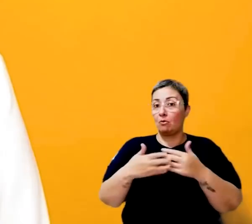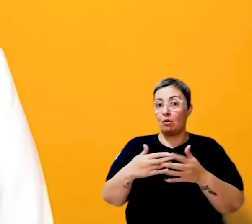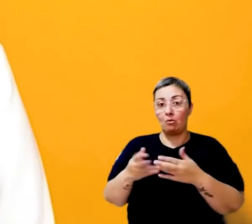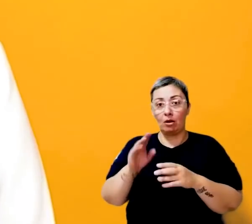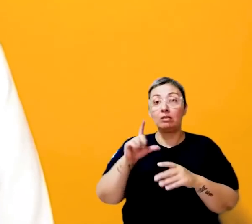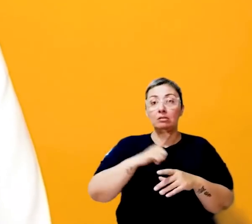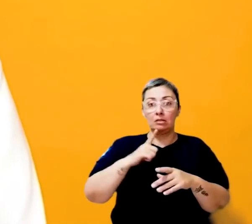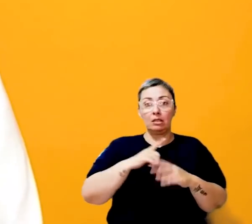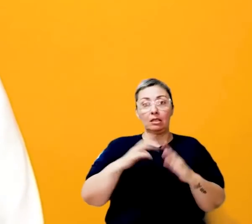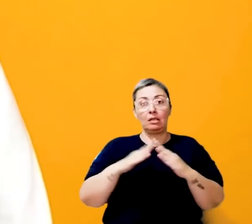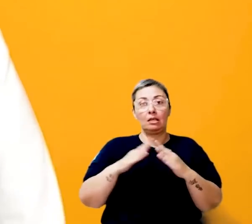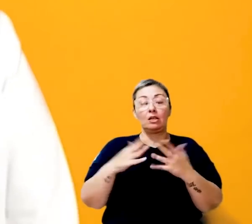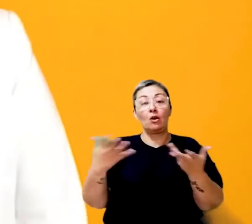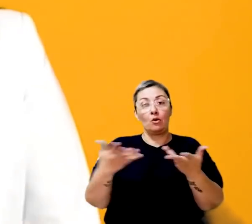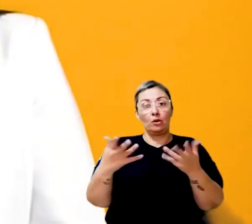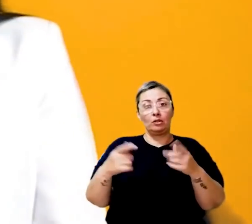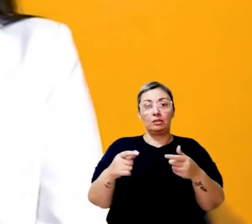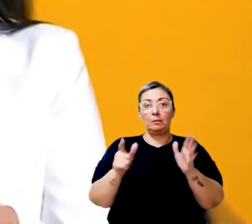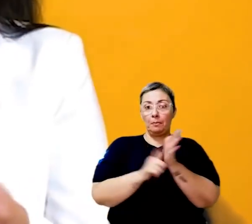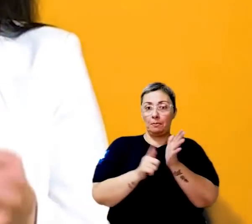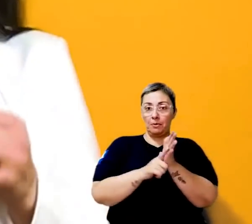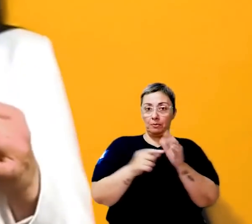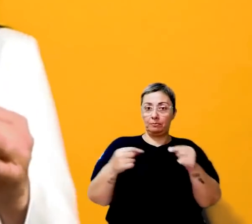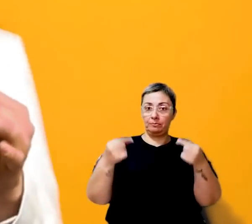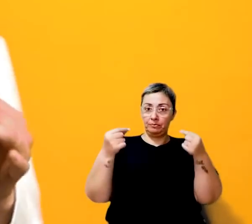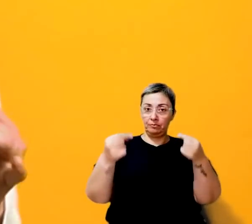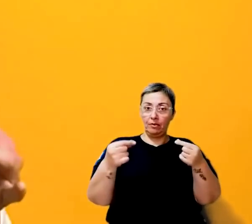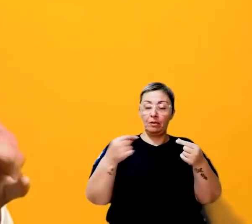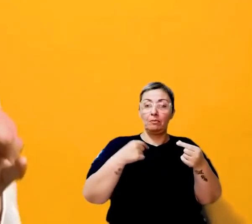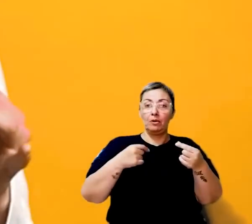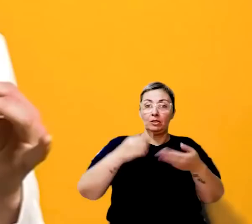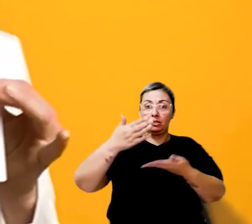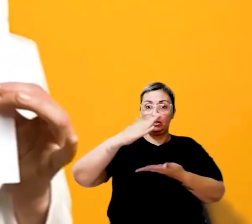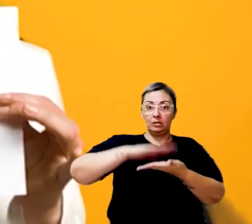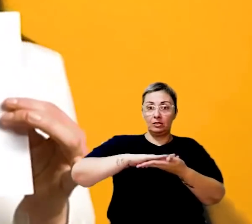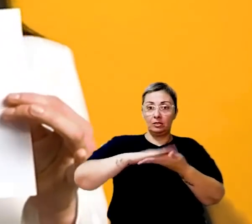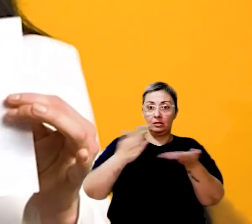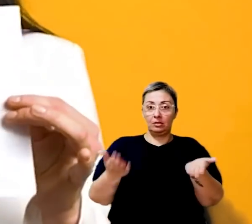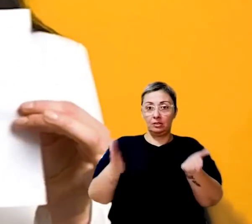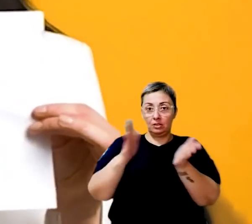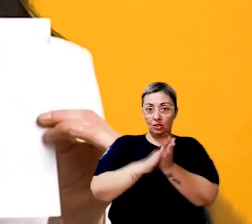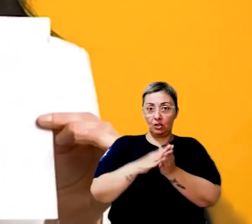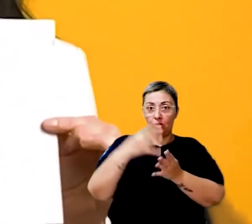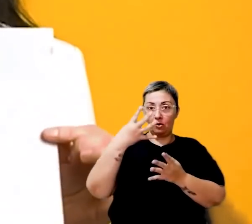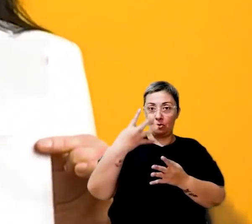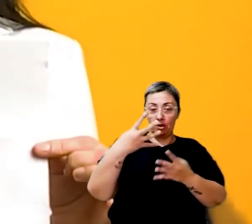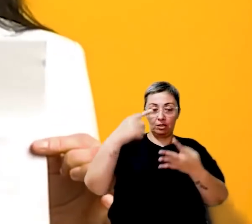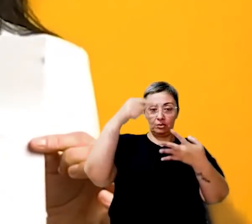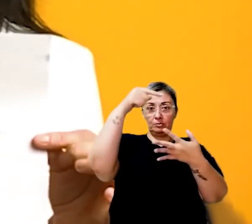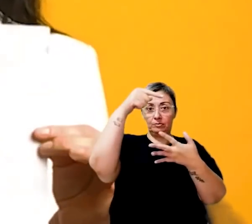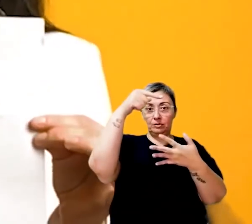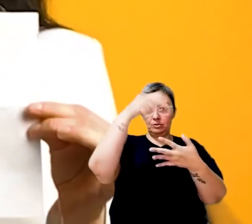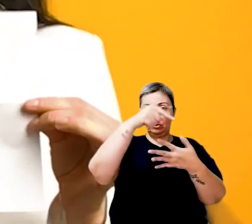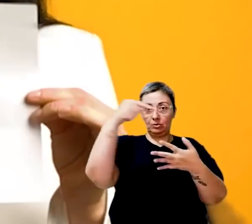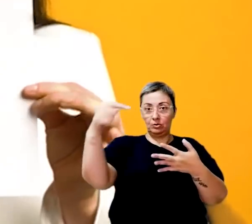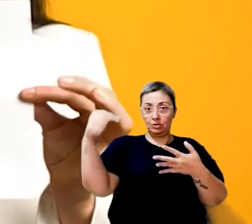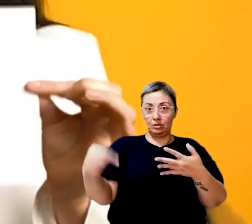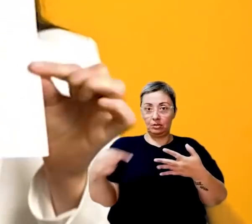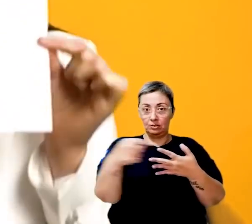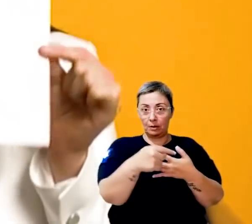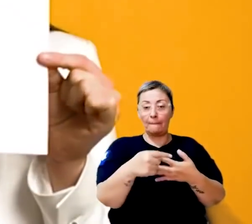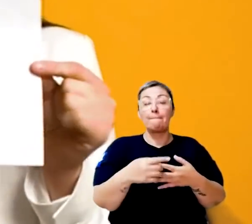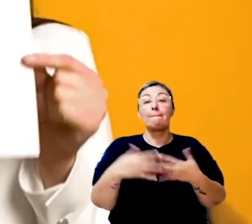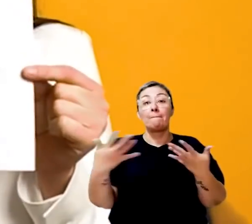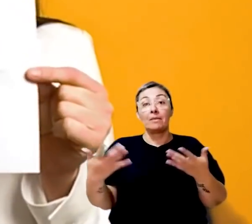casa. Eu tenho aqui uma folha e eu posso dividir essa folha em 4 pedaços.